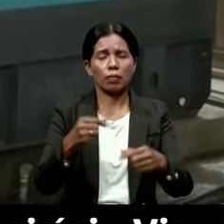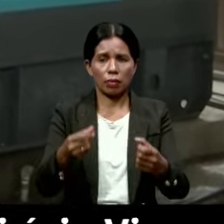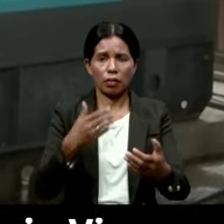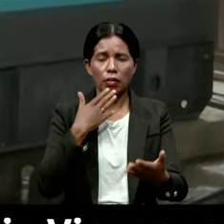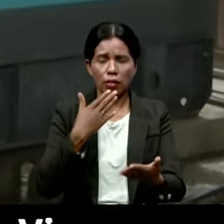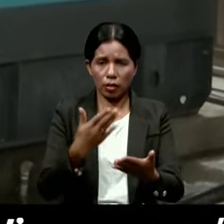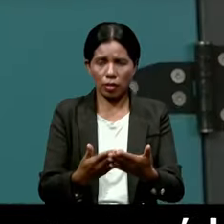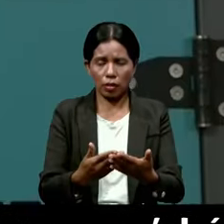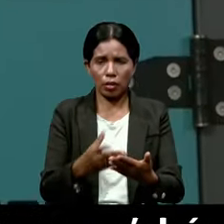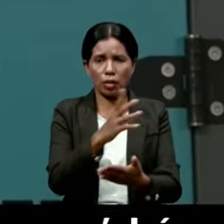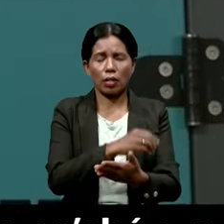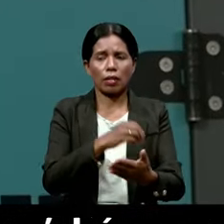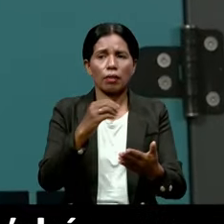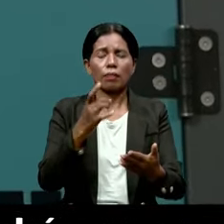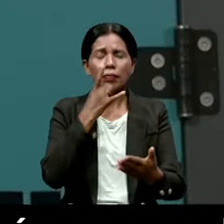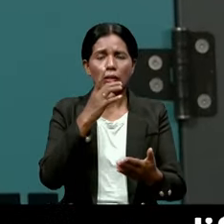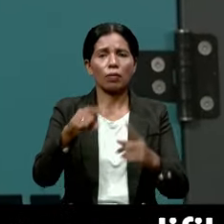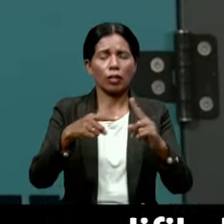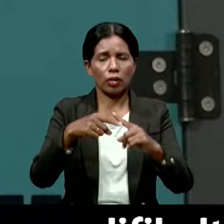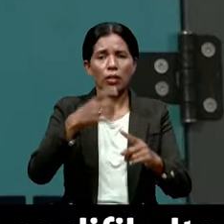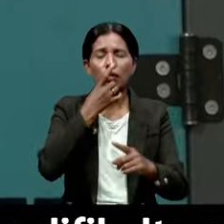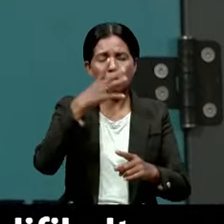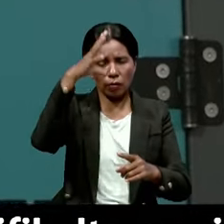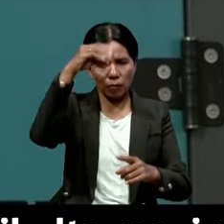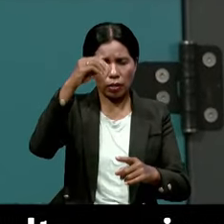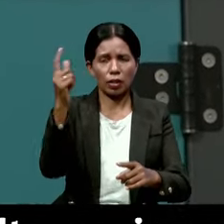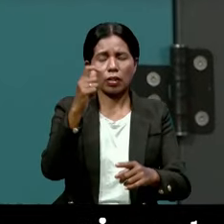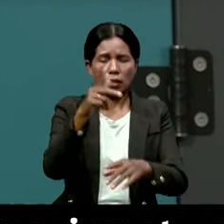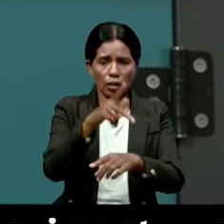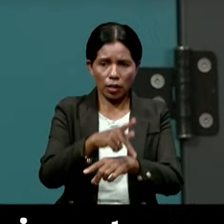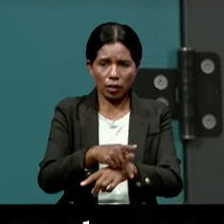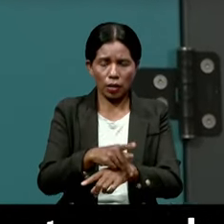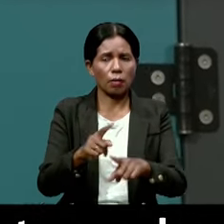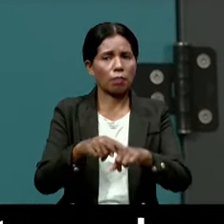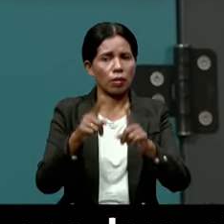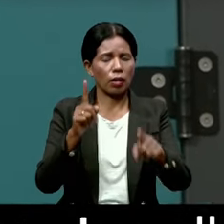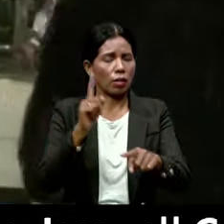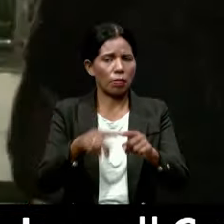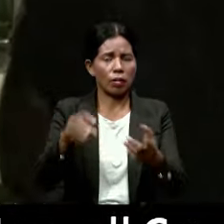bele fornese energia elektrika wang hira ahimate hanesan ia tersa fera kalang ne, mai be la bele